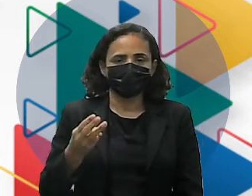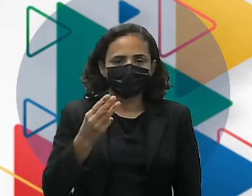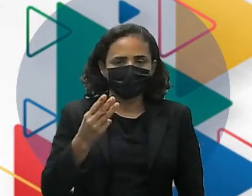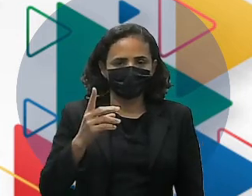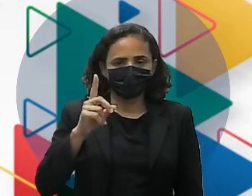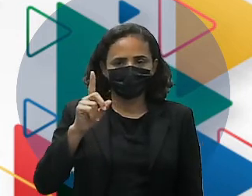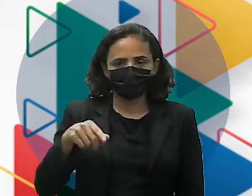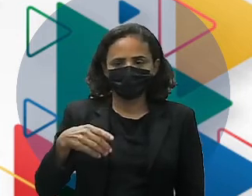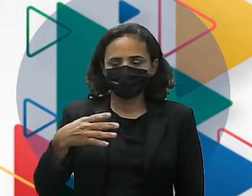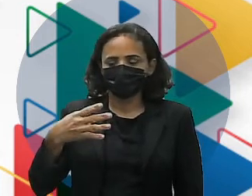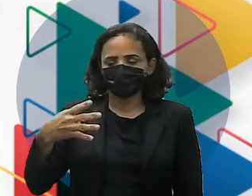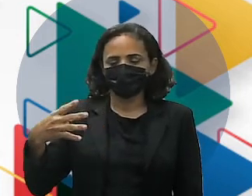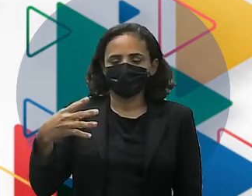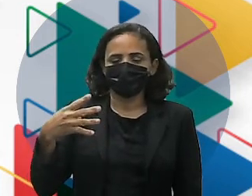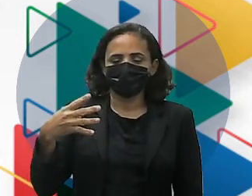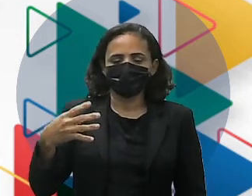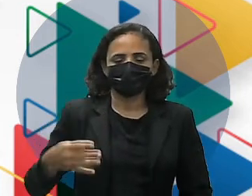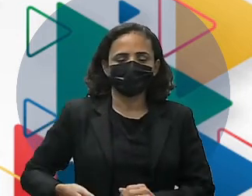seja,